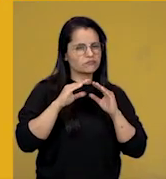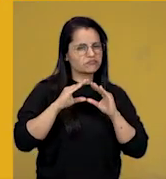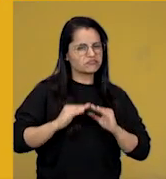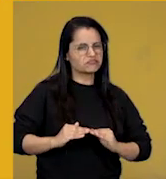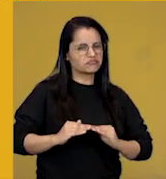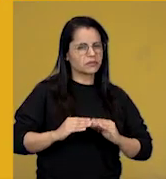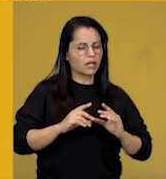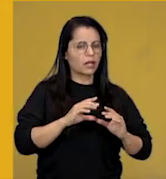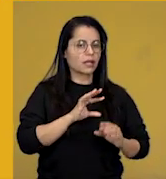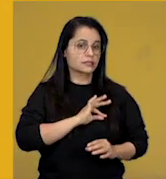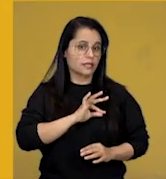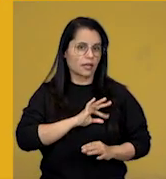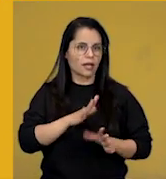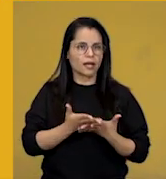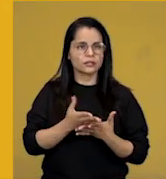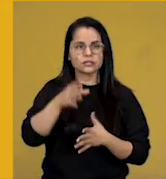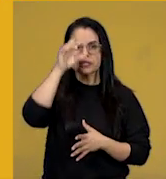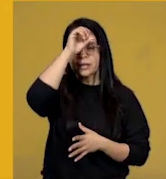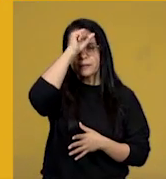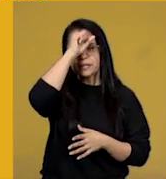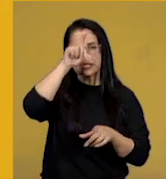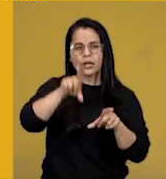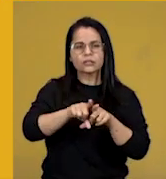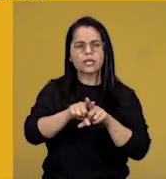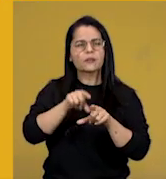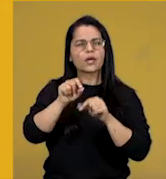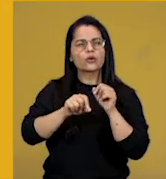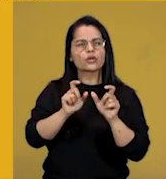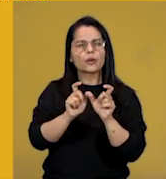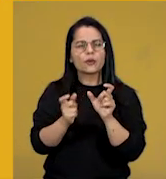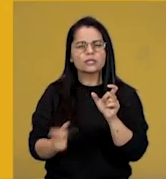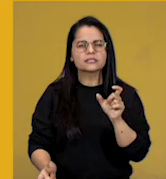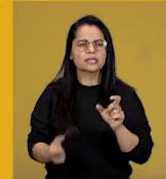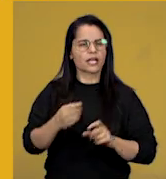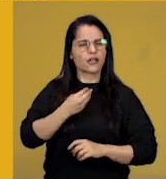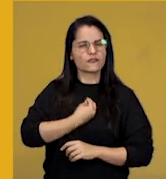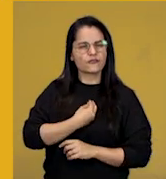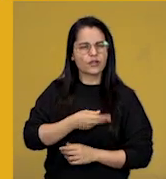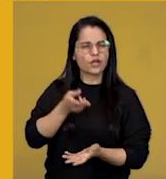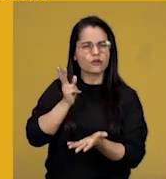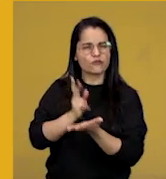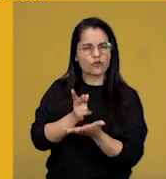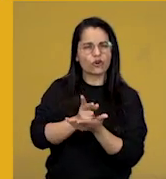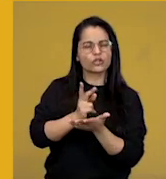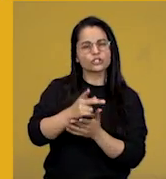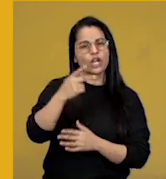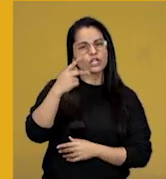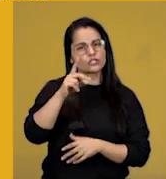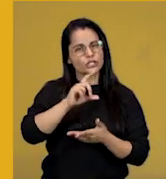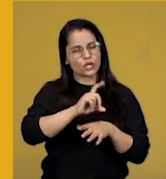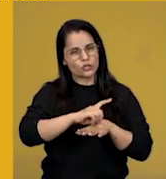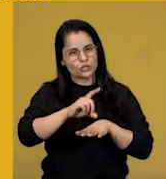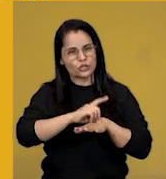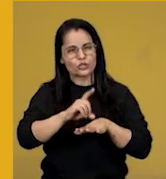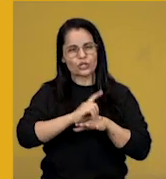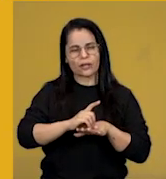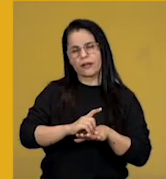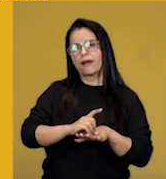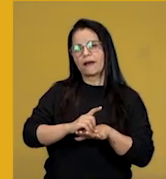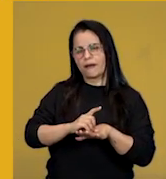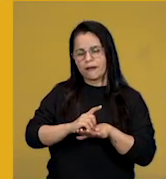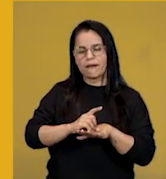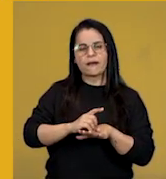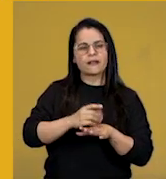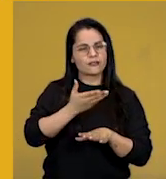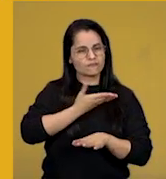né? E aprendeu que o fenômeno da polissemia é vivo, constante e que o dicionário vai ser o